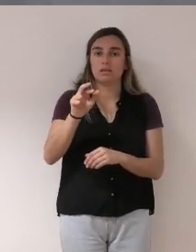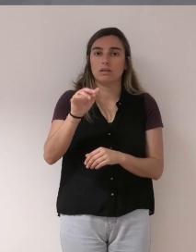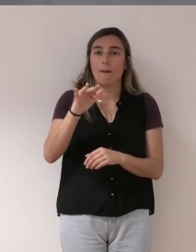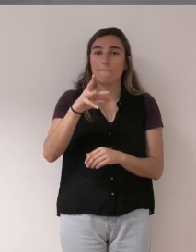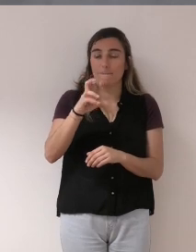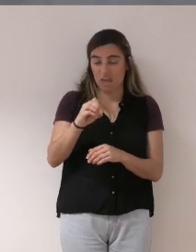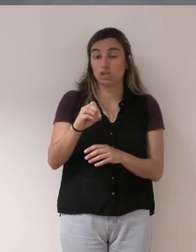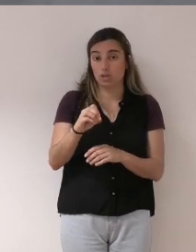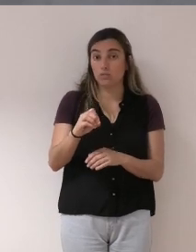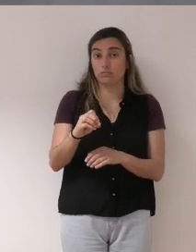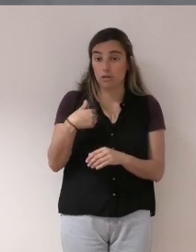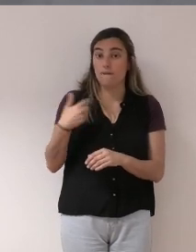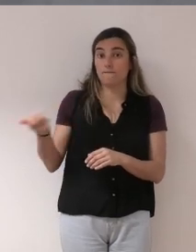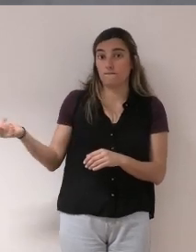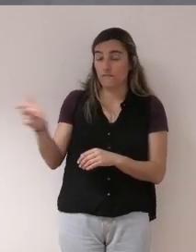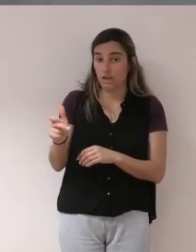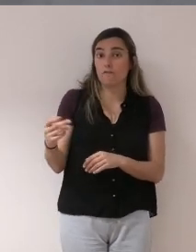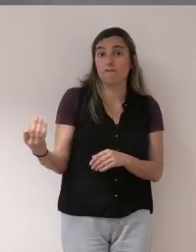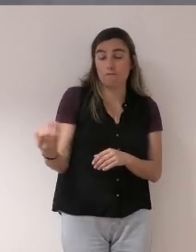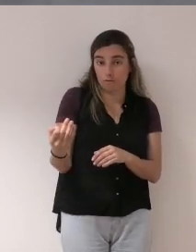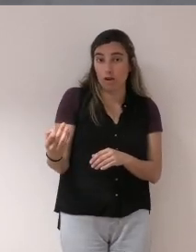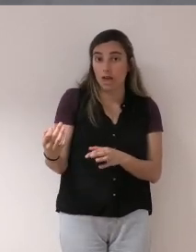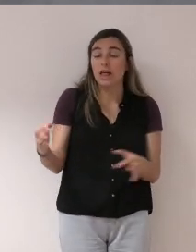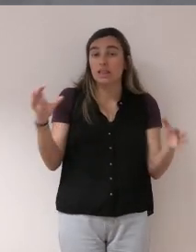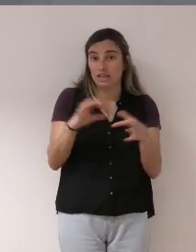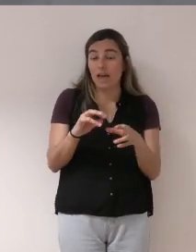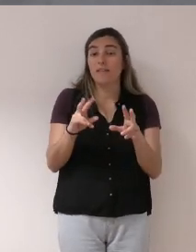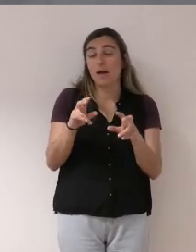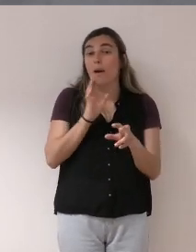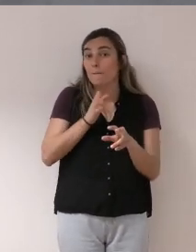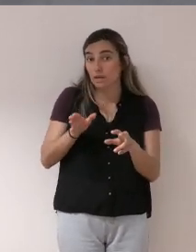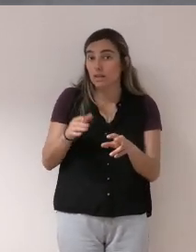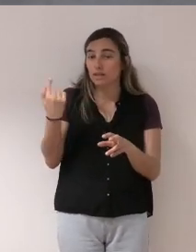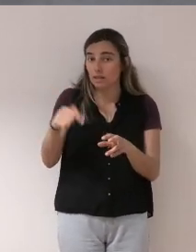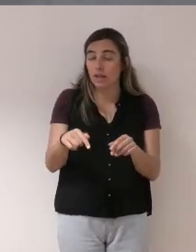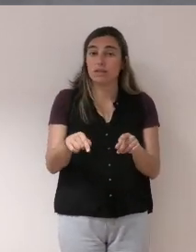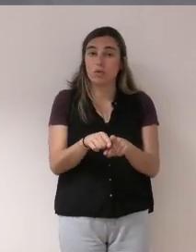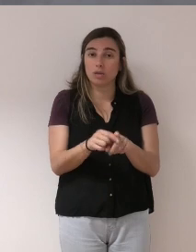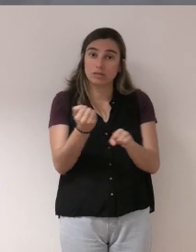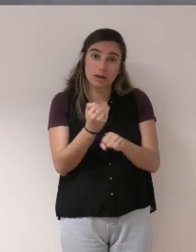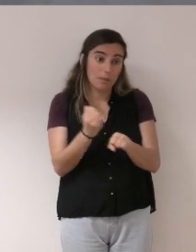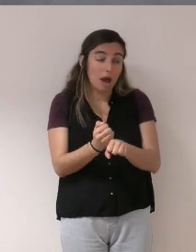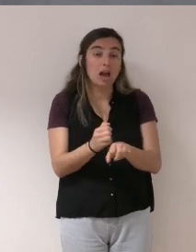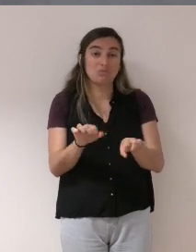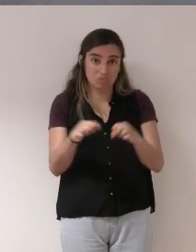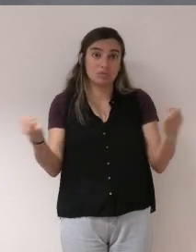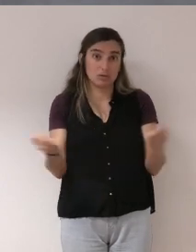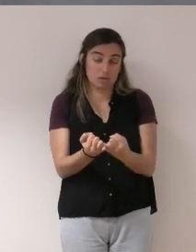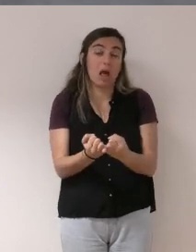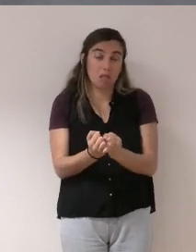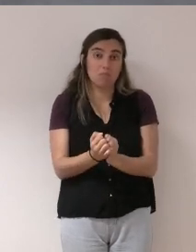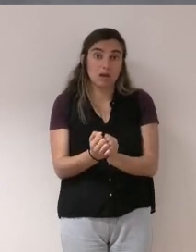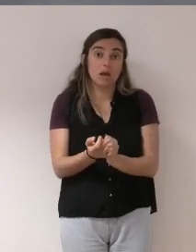pré-colombianas. O ritual e a violência. Com uma função social, muito clara. Bom, eu não sei se mais alguém quer fazer uma